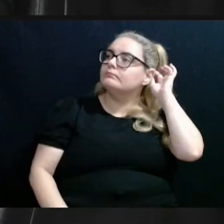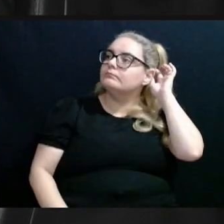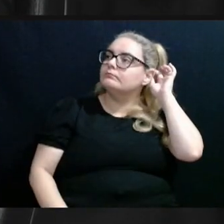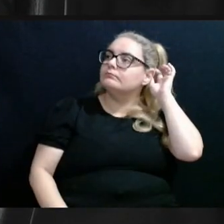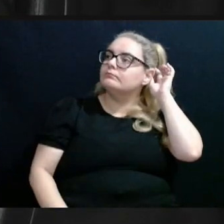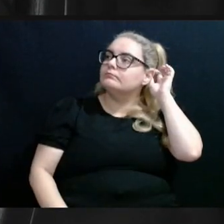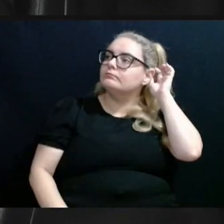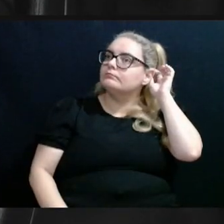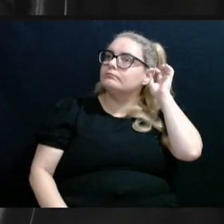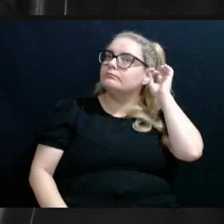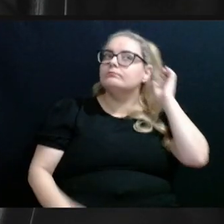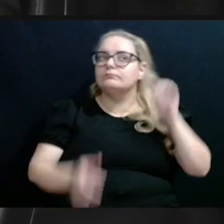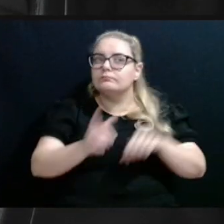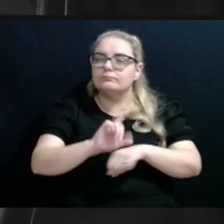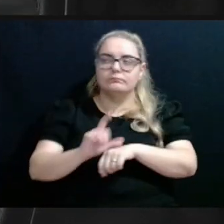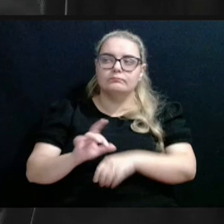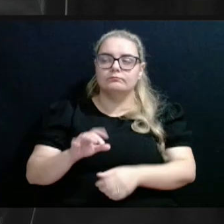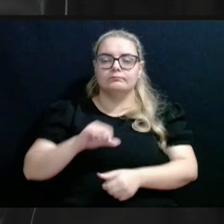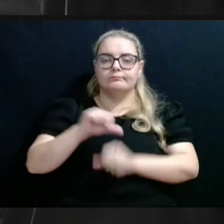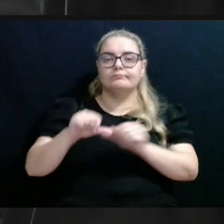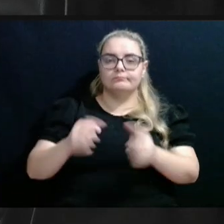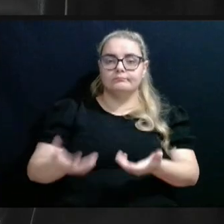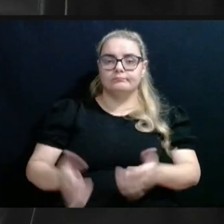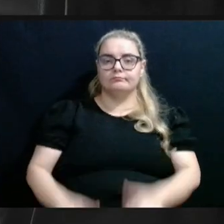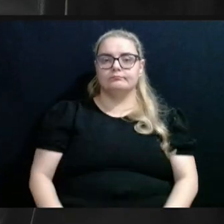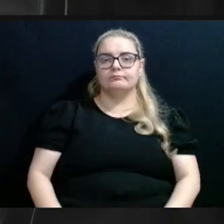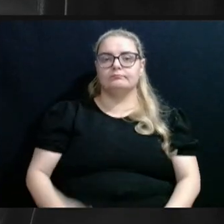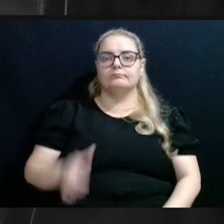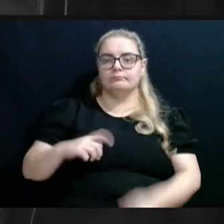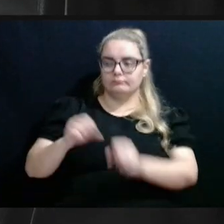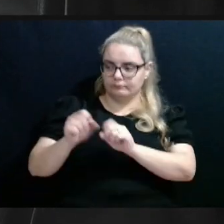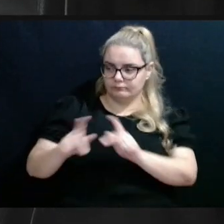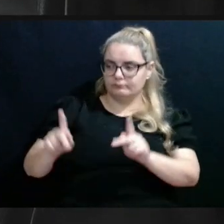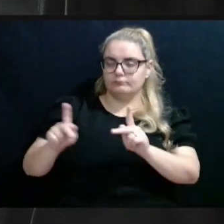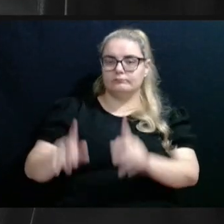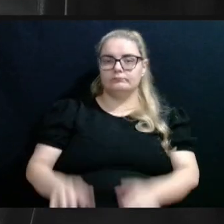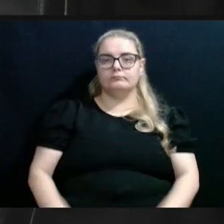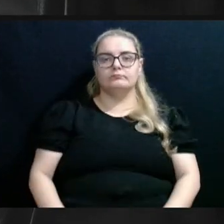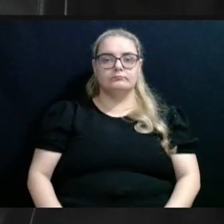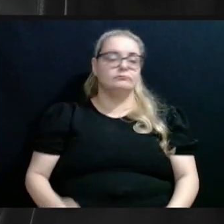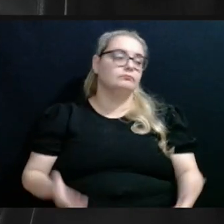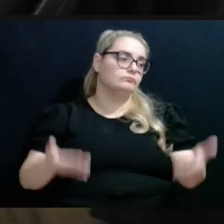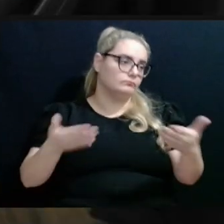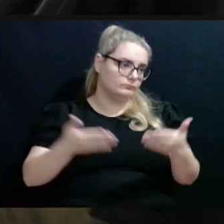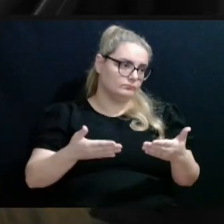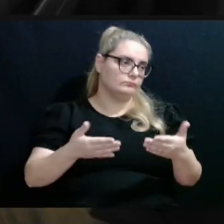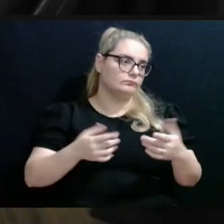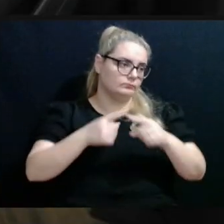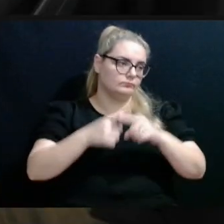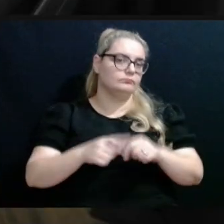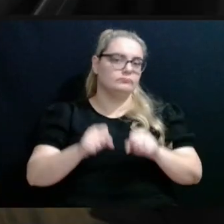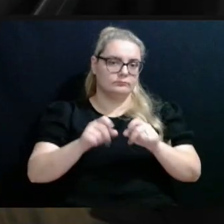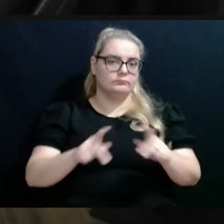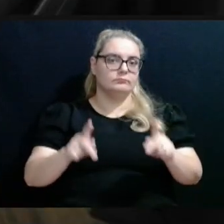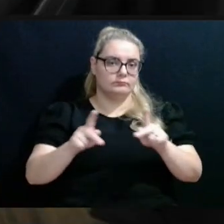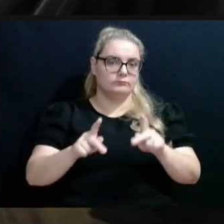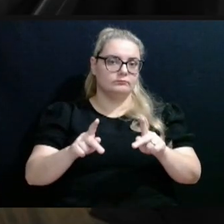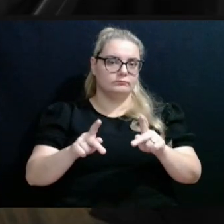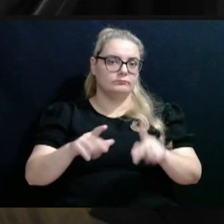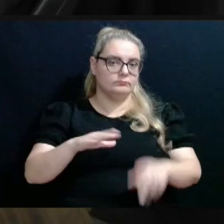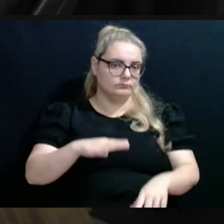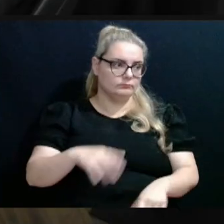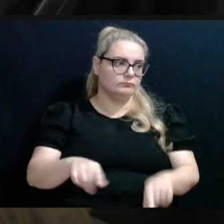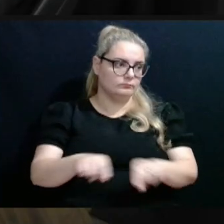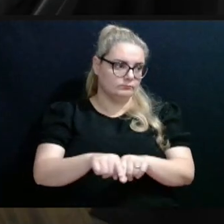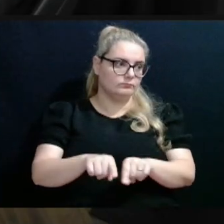de loja mesmo, né? Apesar que temos os shopping centers. Agora o concorrente são os shoppings da cidade e o comércio